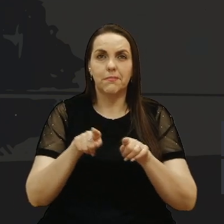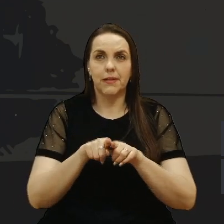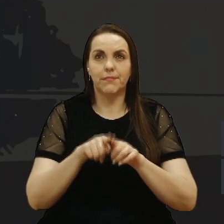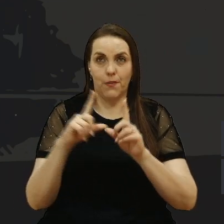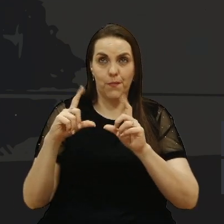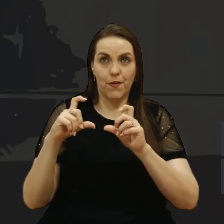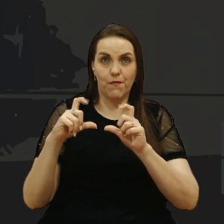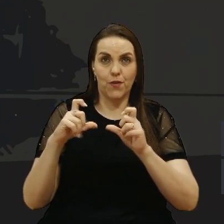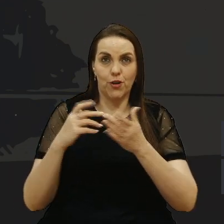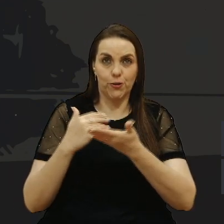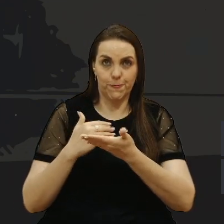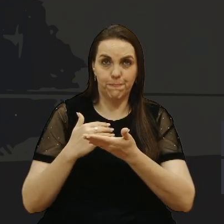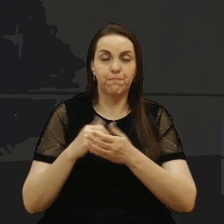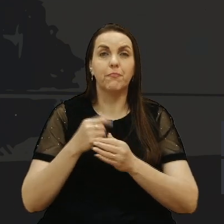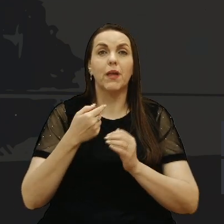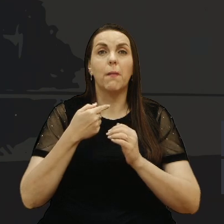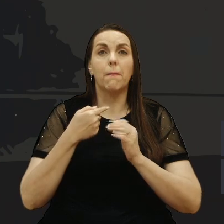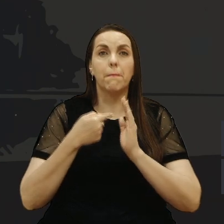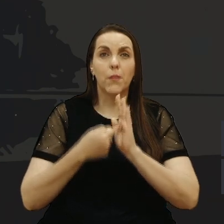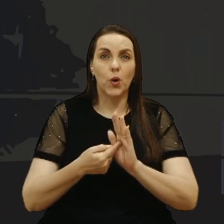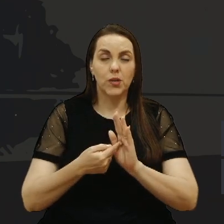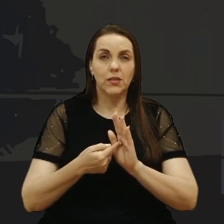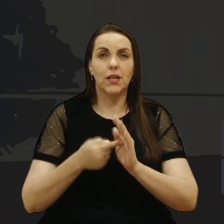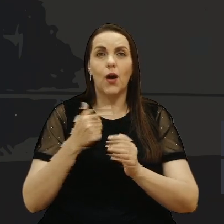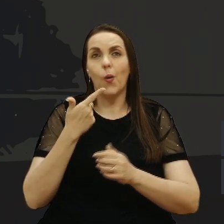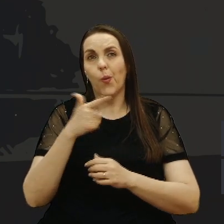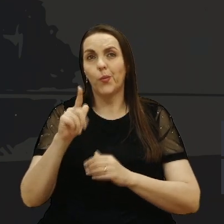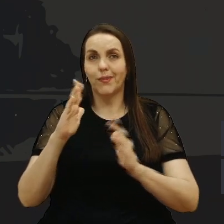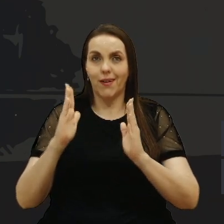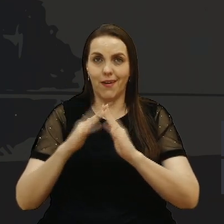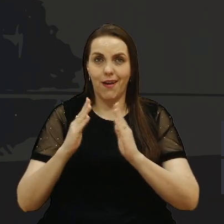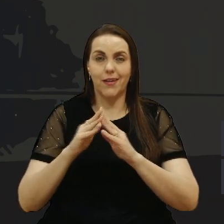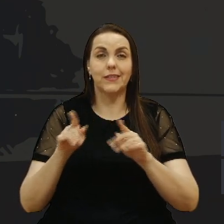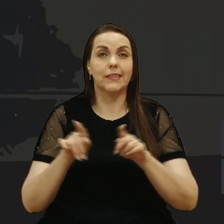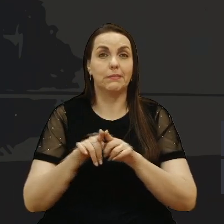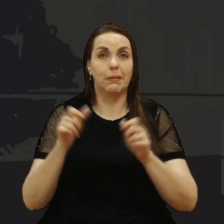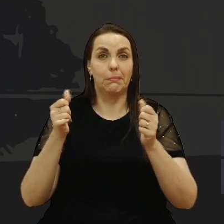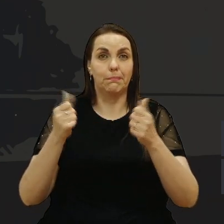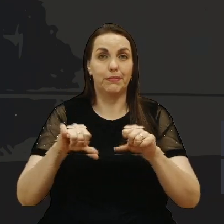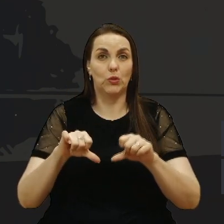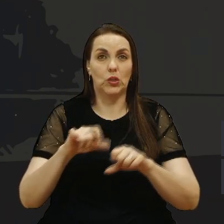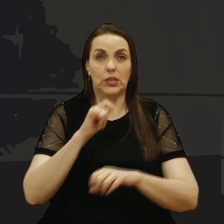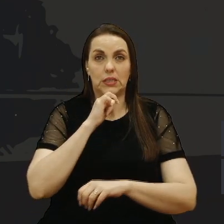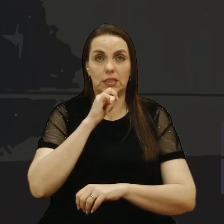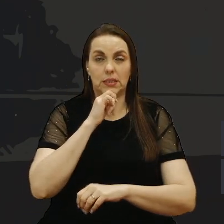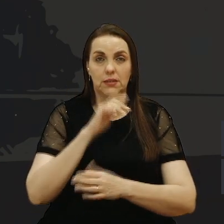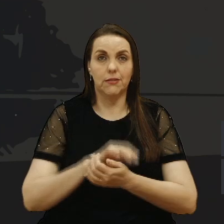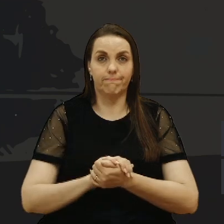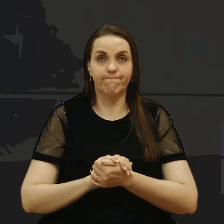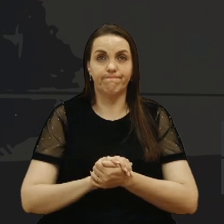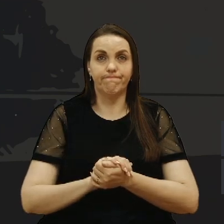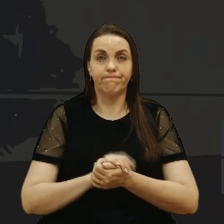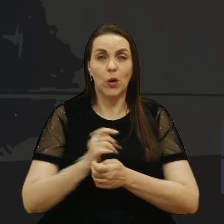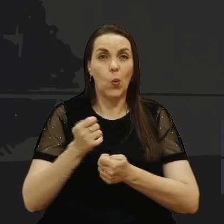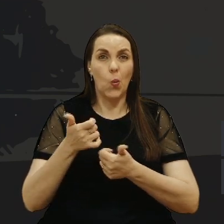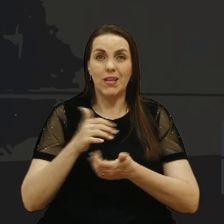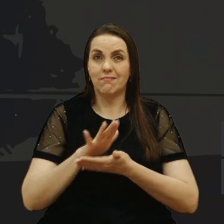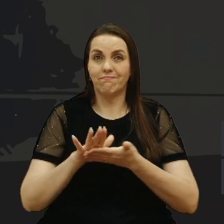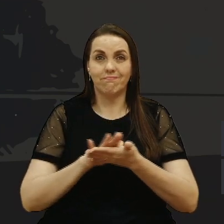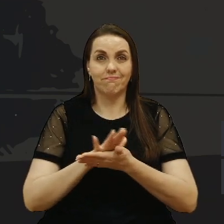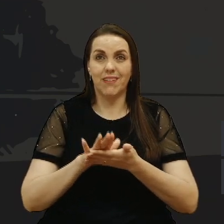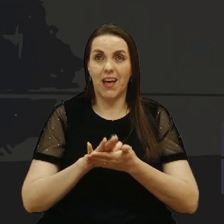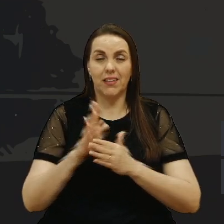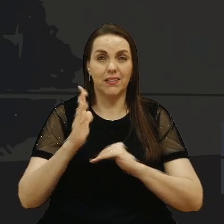foto que demonstra que outras casas estão numa situação ainda pior, tendo praticamente nada da